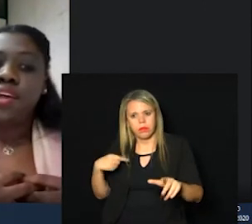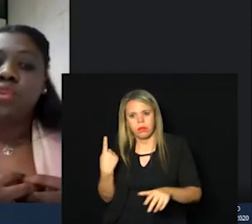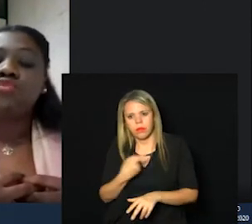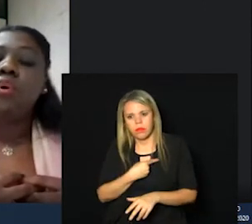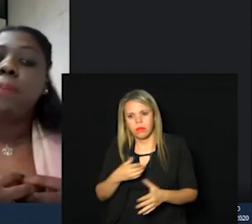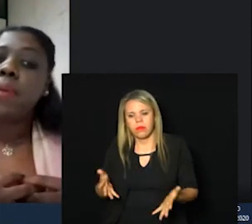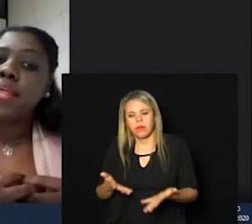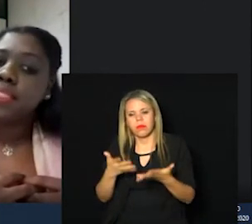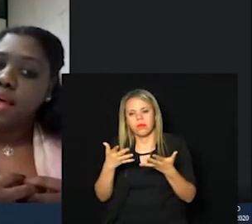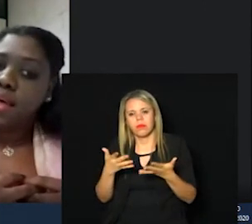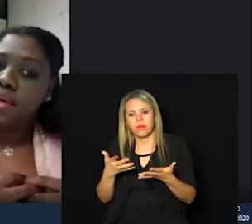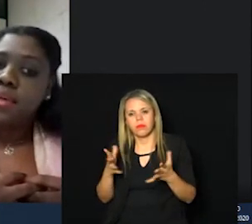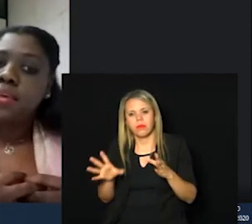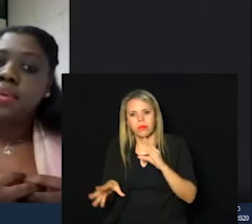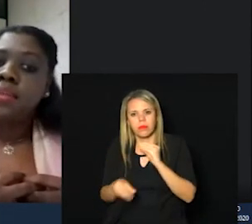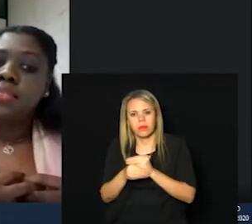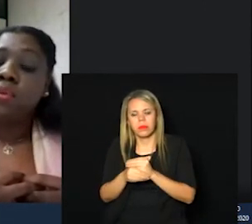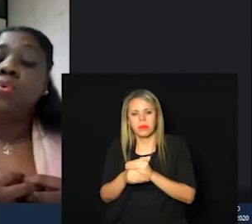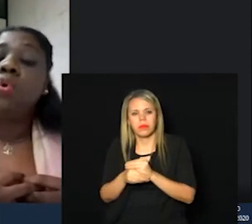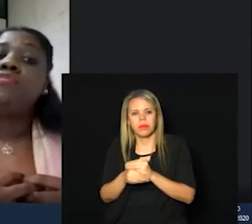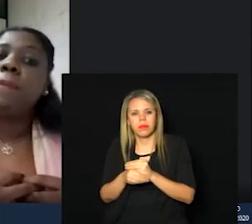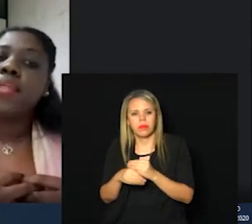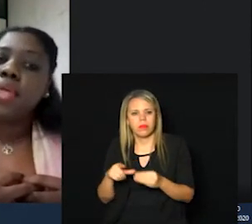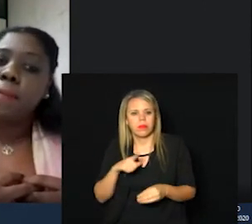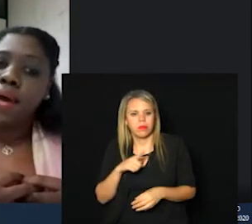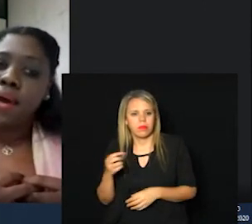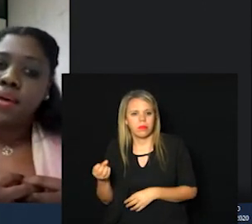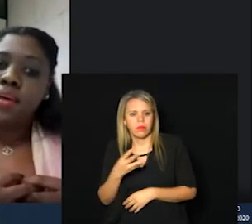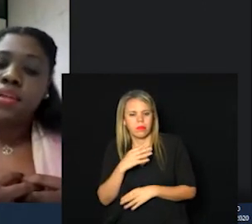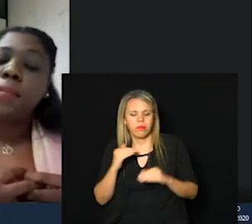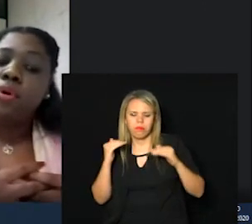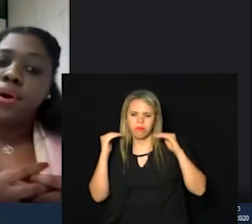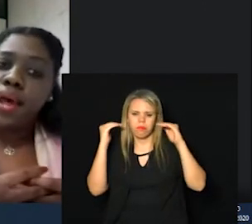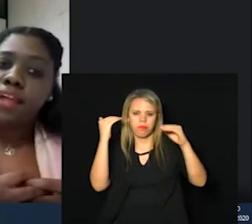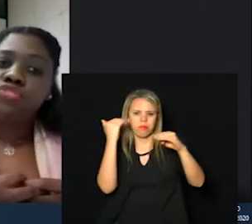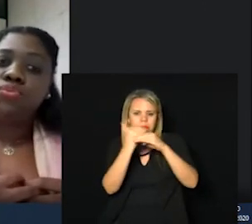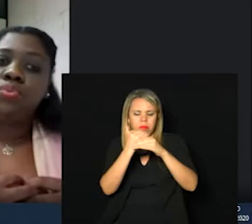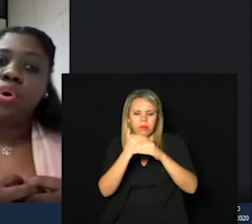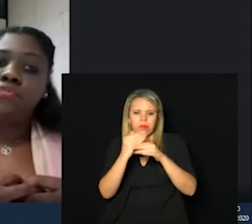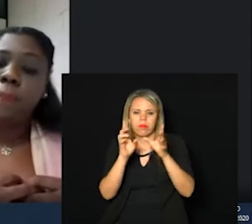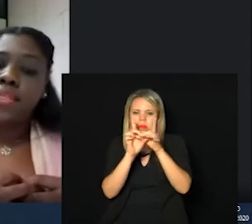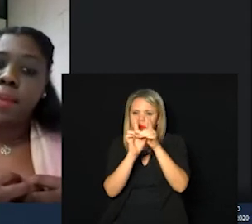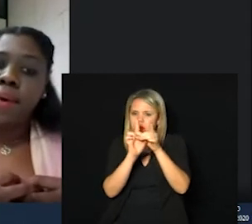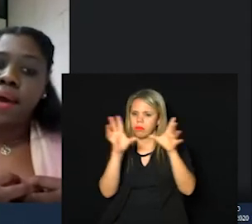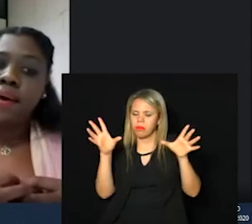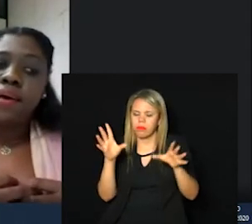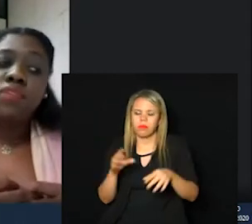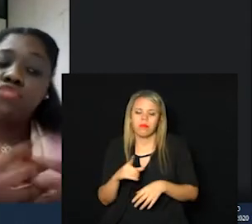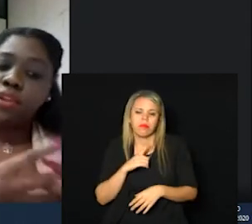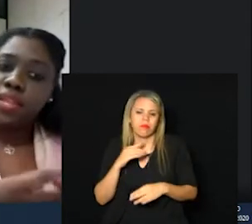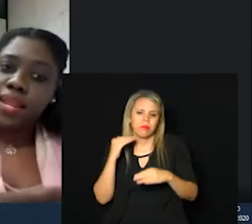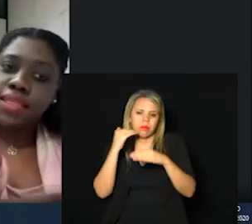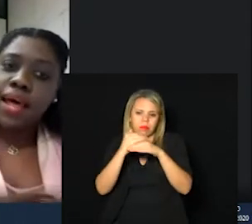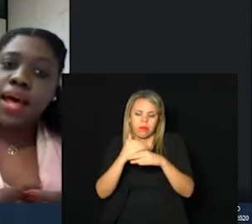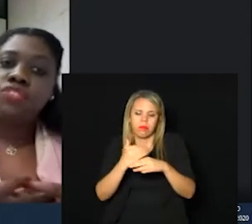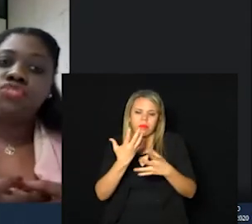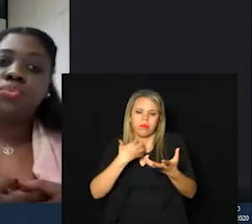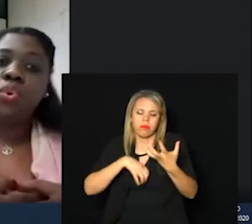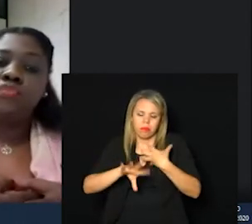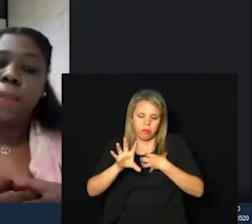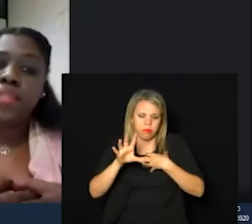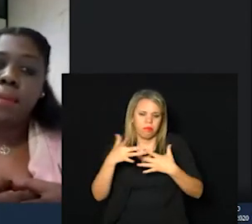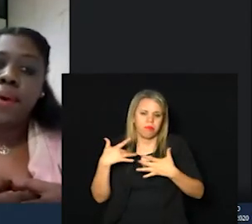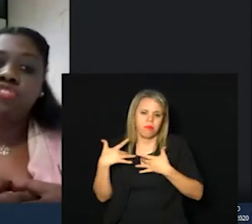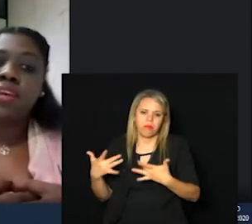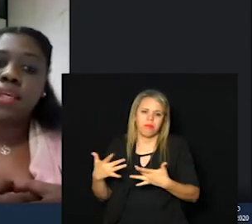conduza a nos complementar e ter um novo patamar democrático, um novo patamar de solidariedade, um